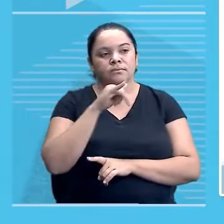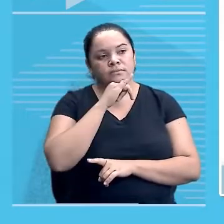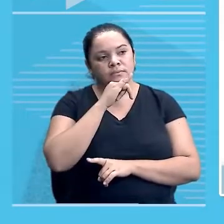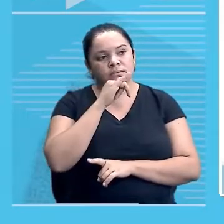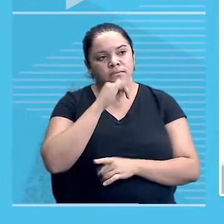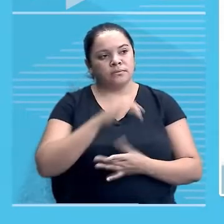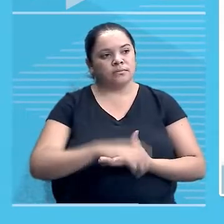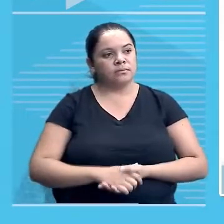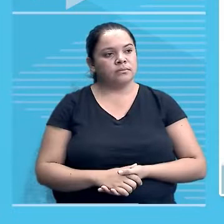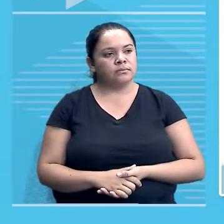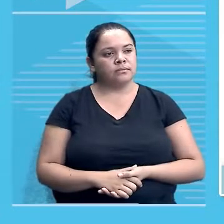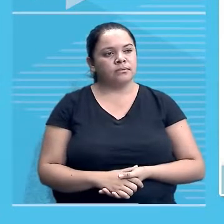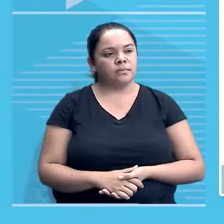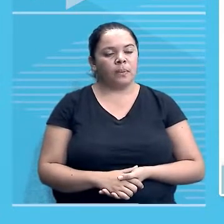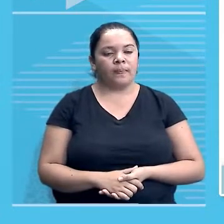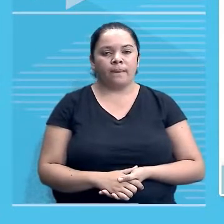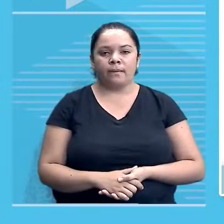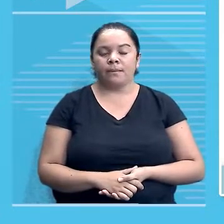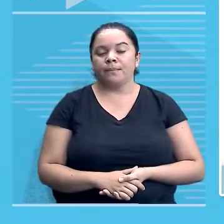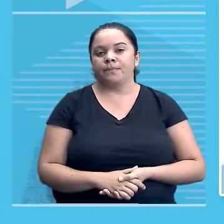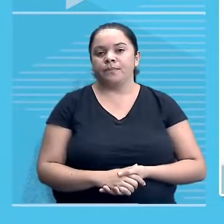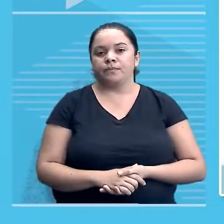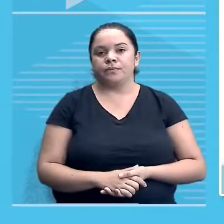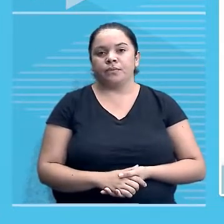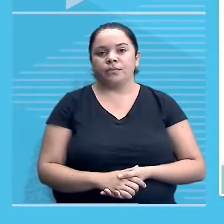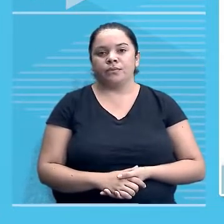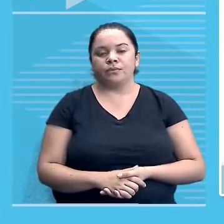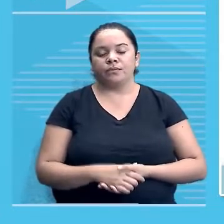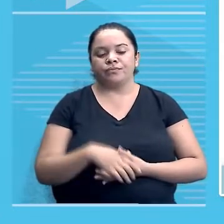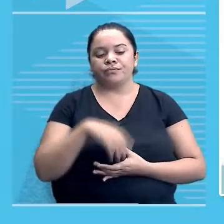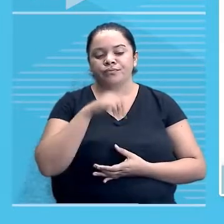Imagina aqui que eu tenho uma água no fogo.